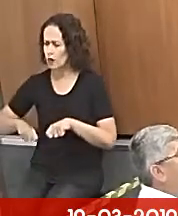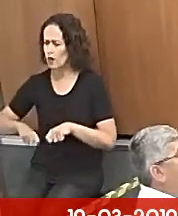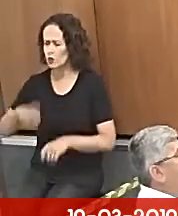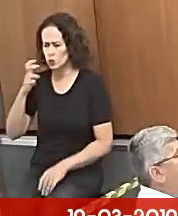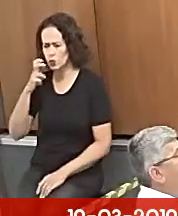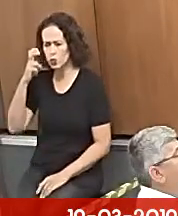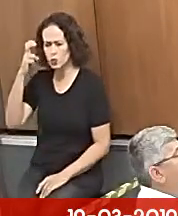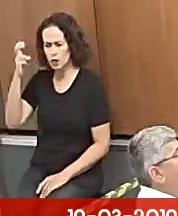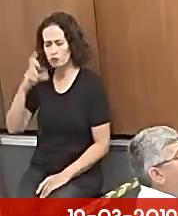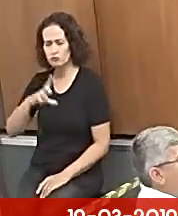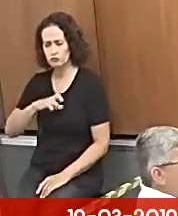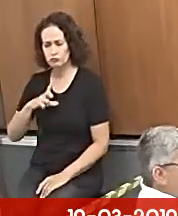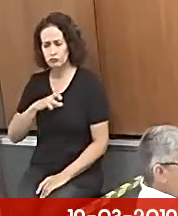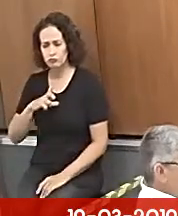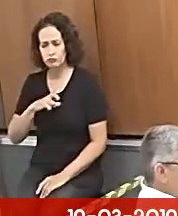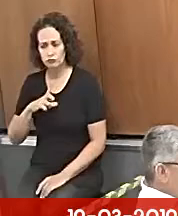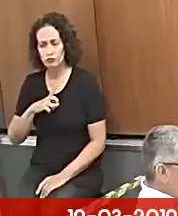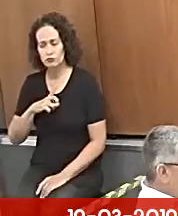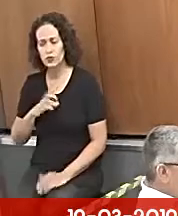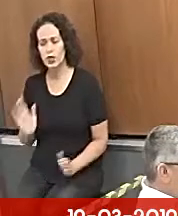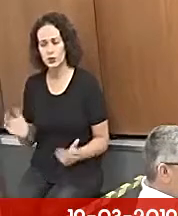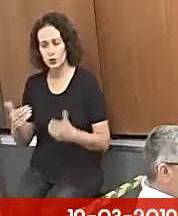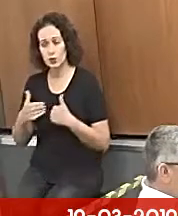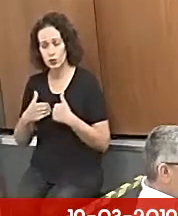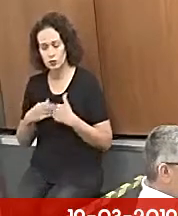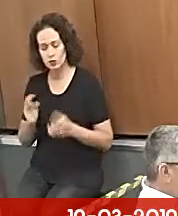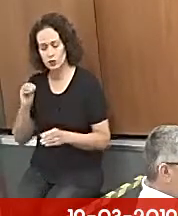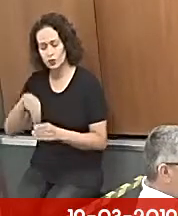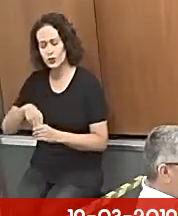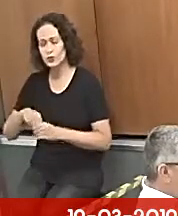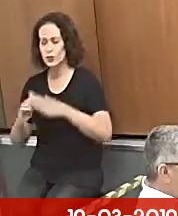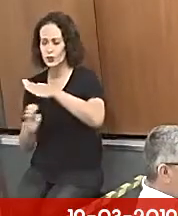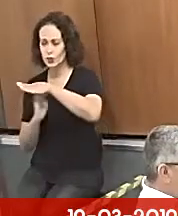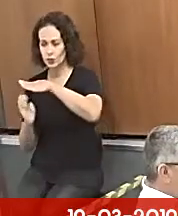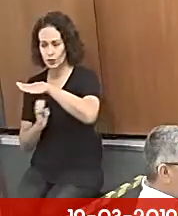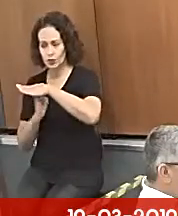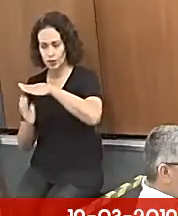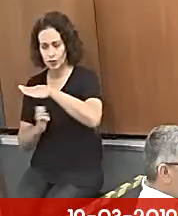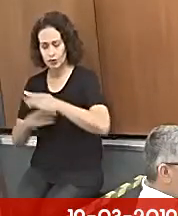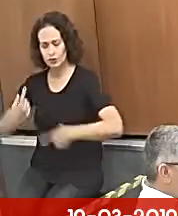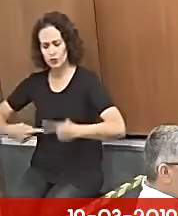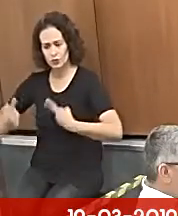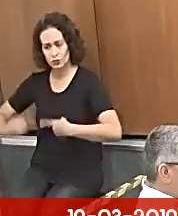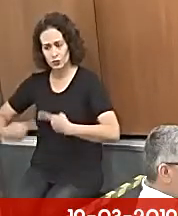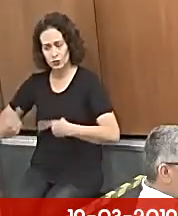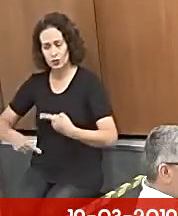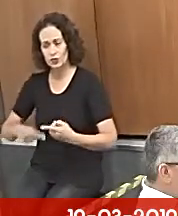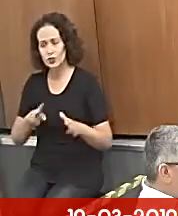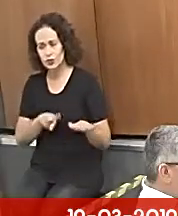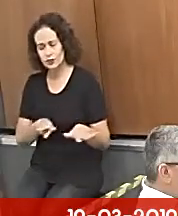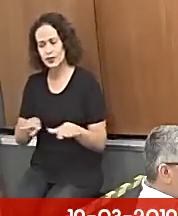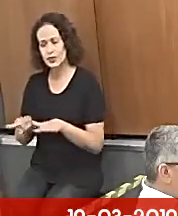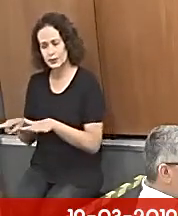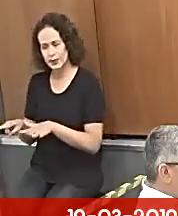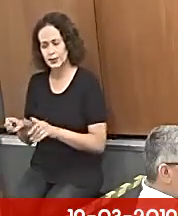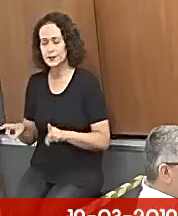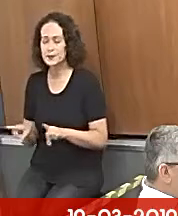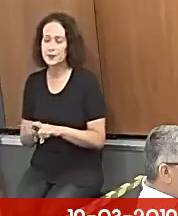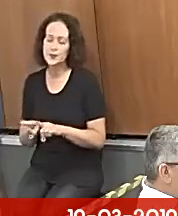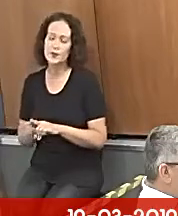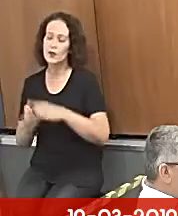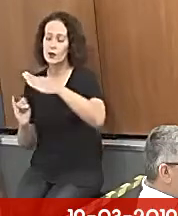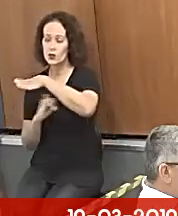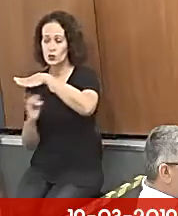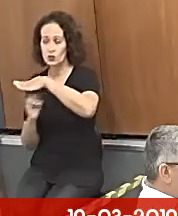autismo de exercitar isso ali na empresa vamos discutir na semana então veja que back interessante com a presença das instituições